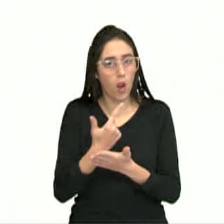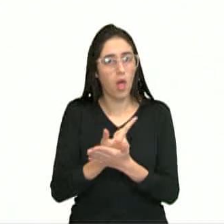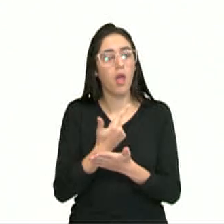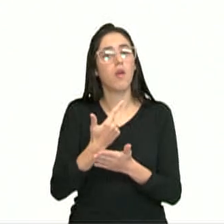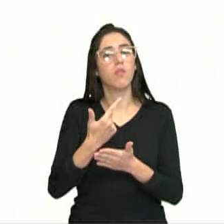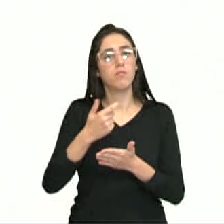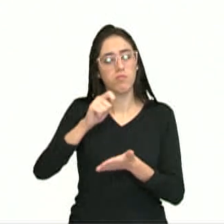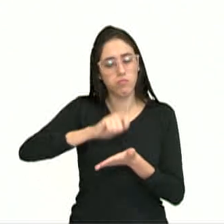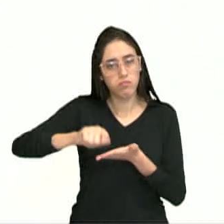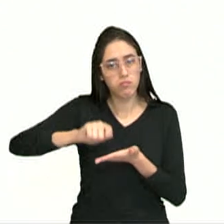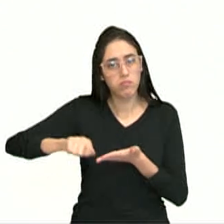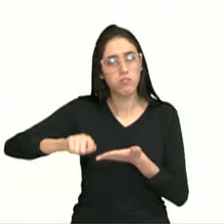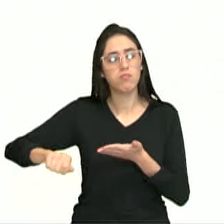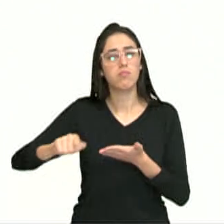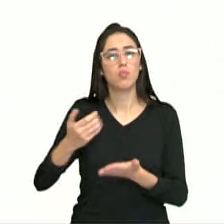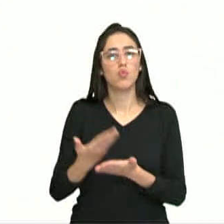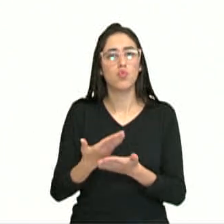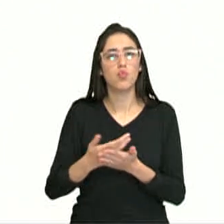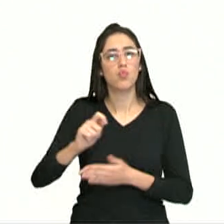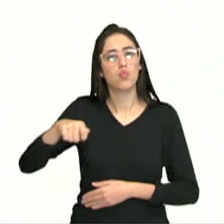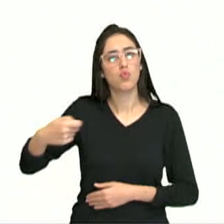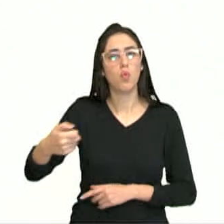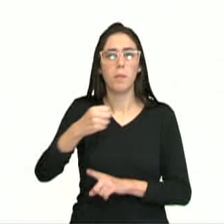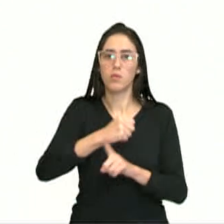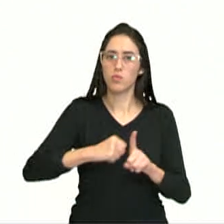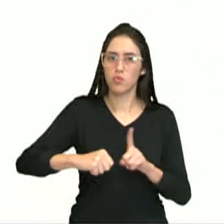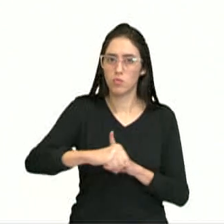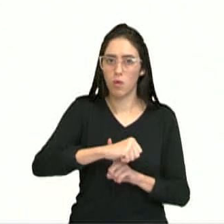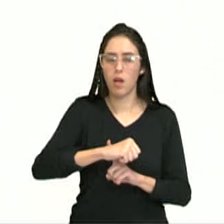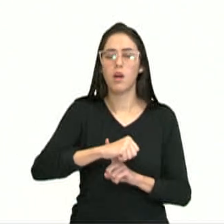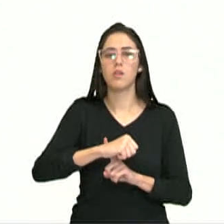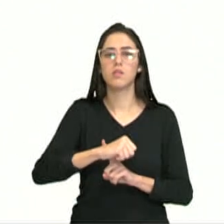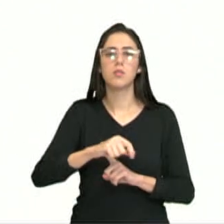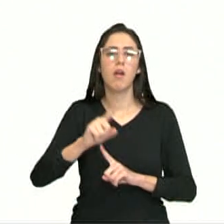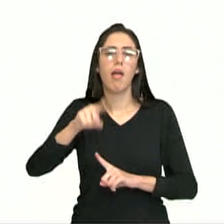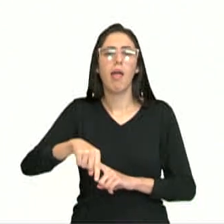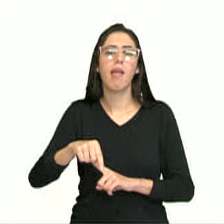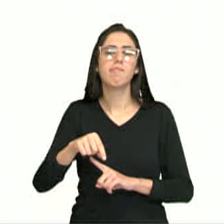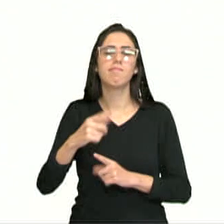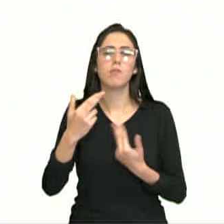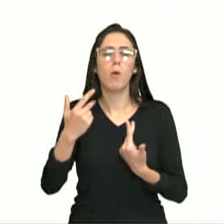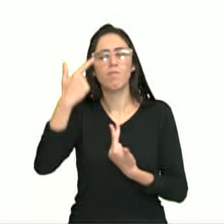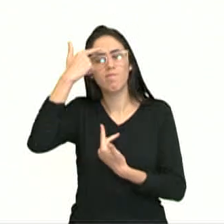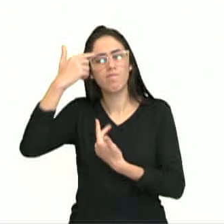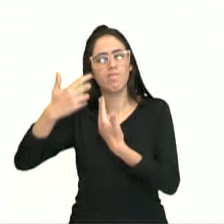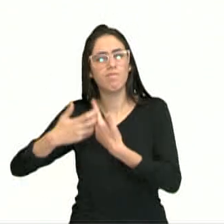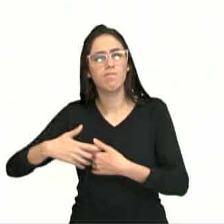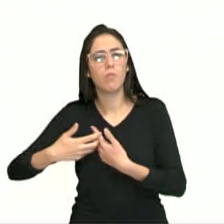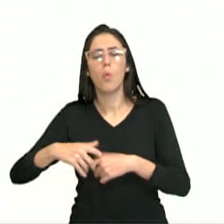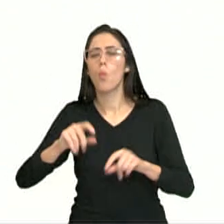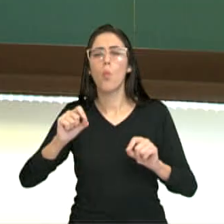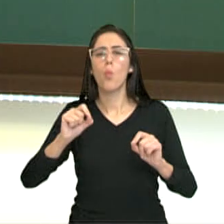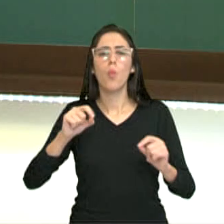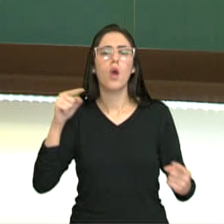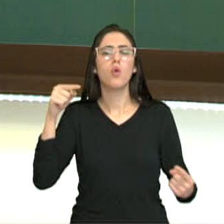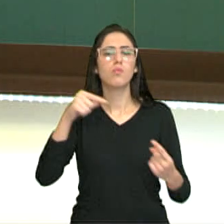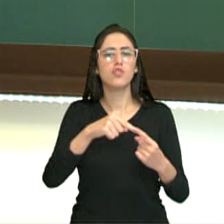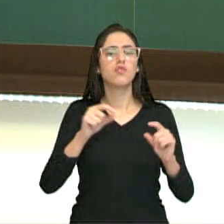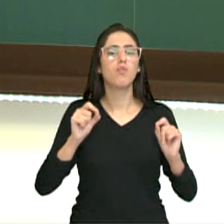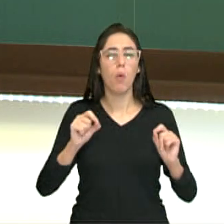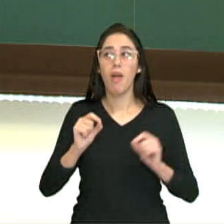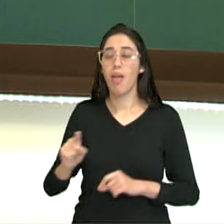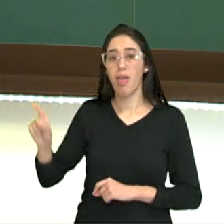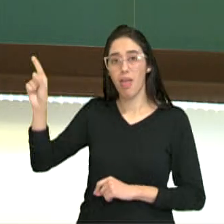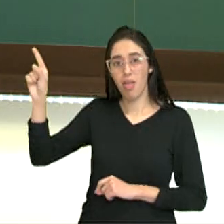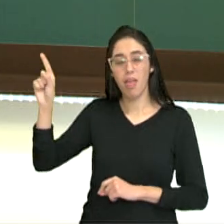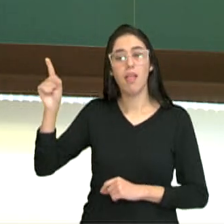construída, foi um estudo sociológico feito para responder a uma indagação. Então, qual que era o objetivo do autor? Ele buscava explicar